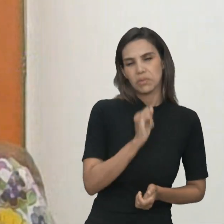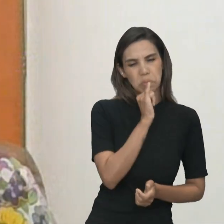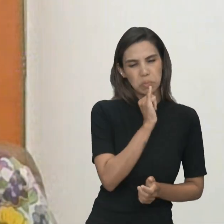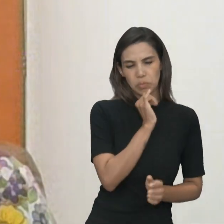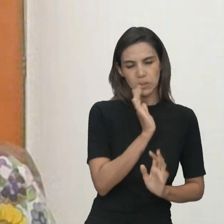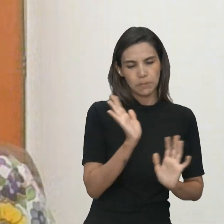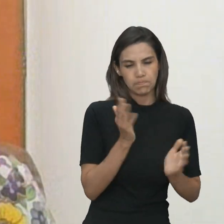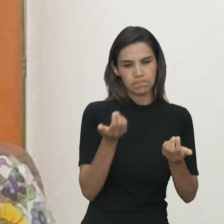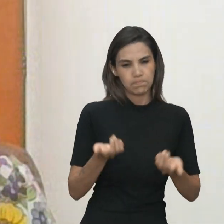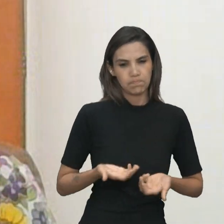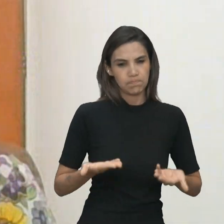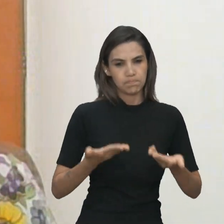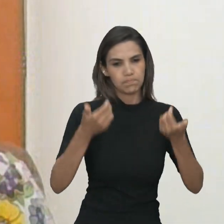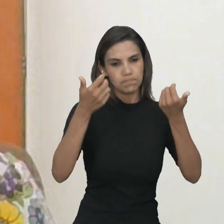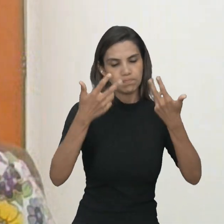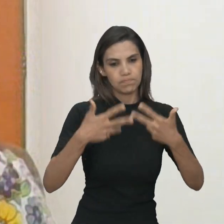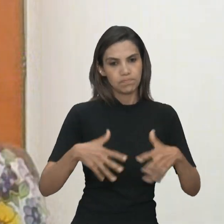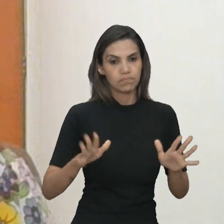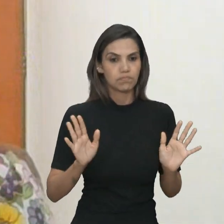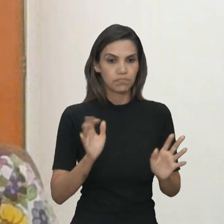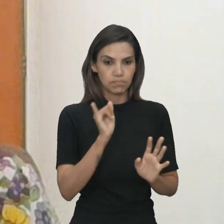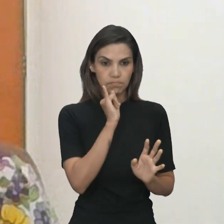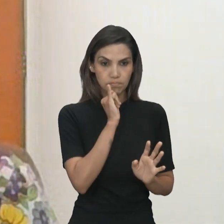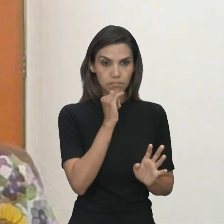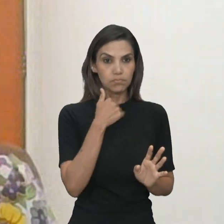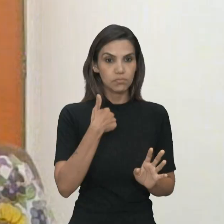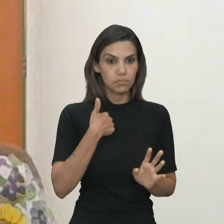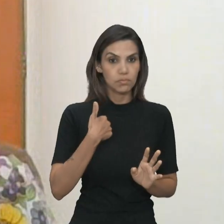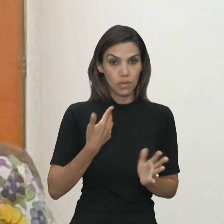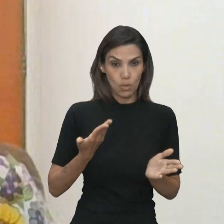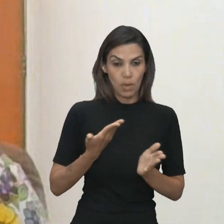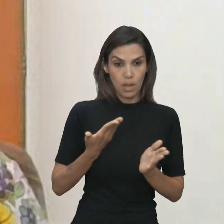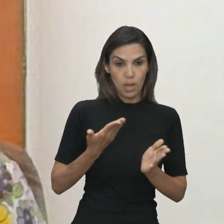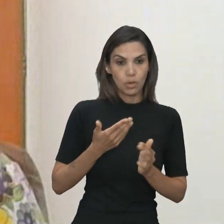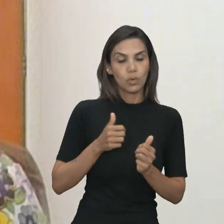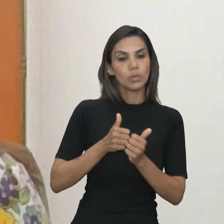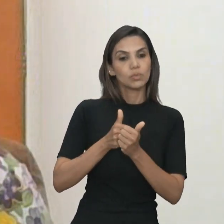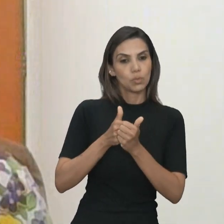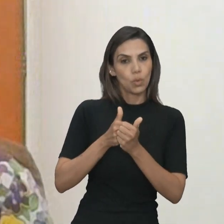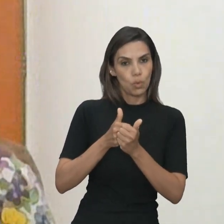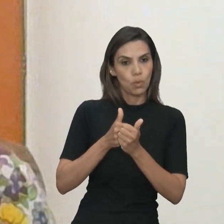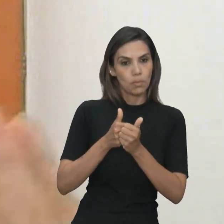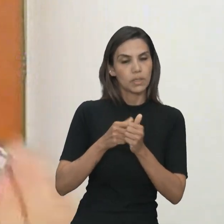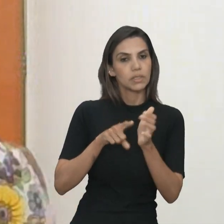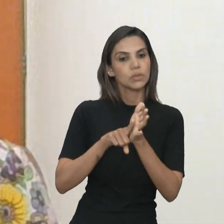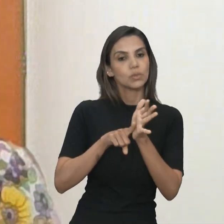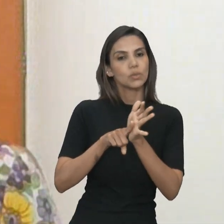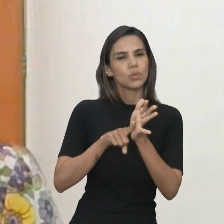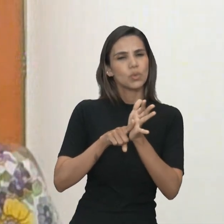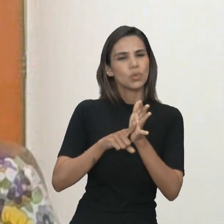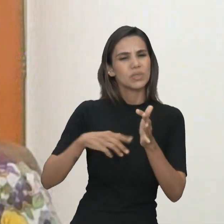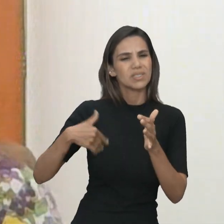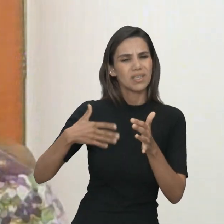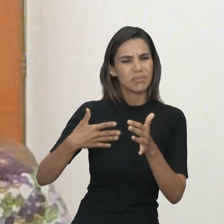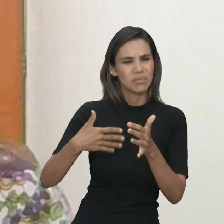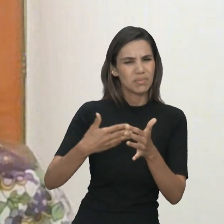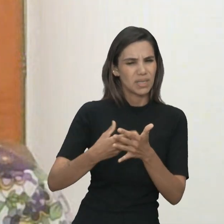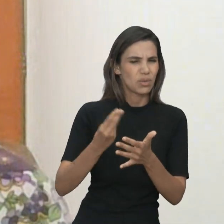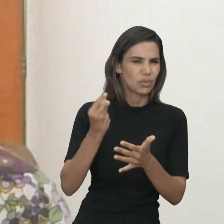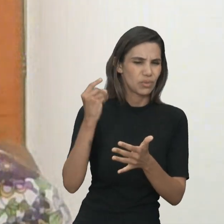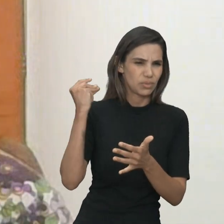exemplo, eu estou acompanhando o exame médico periódico na a tentativa da execução lá desde que ela realmente se